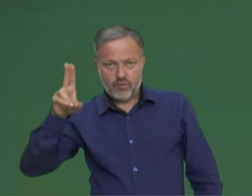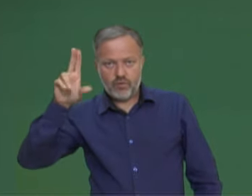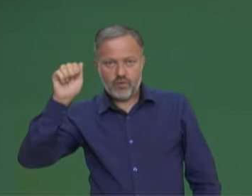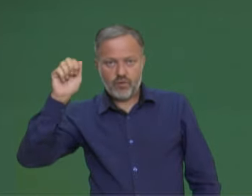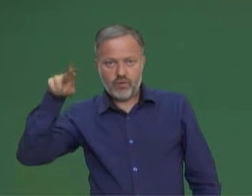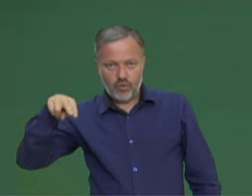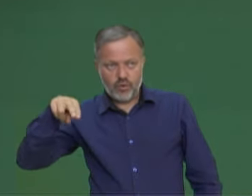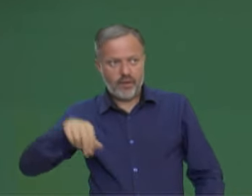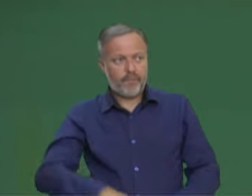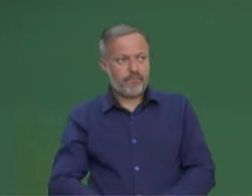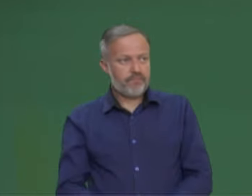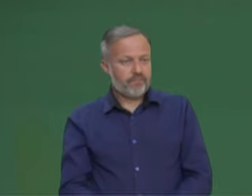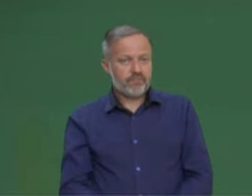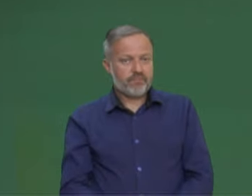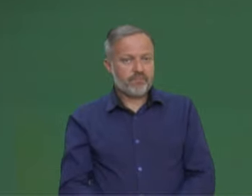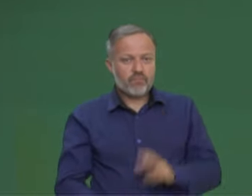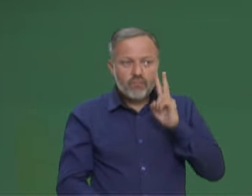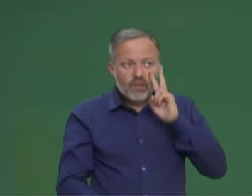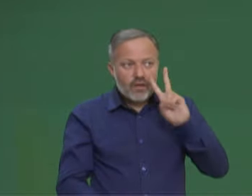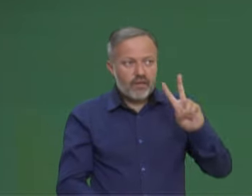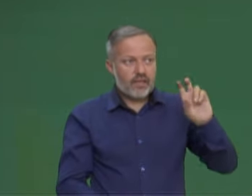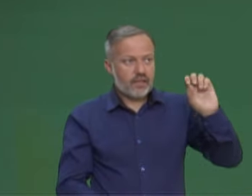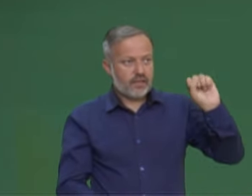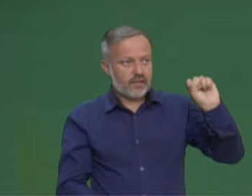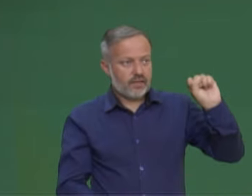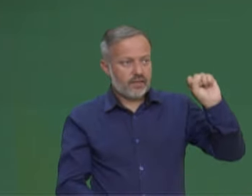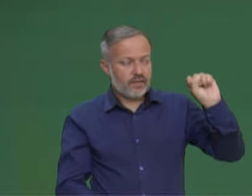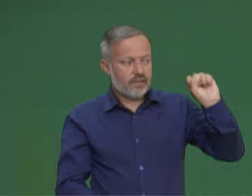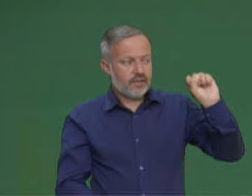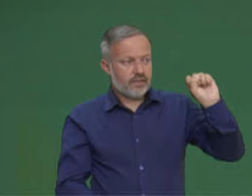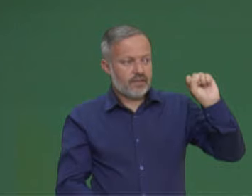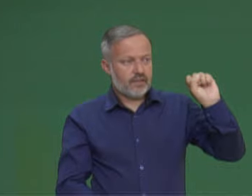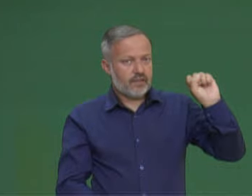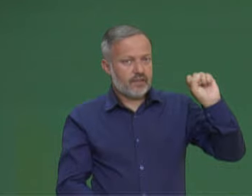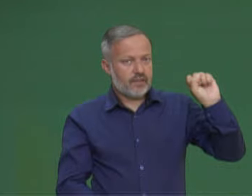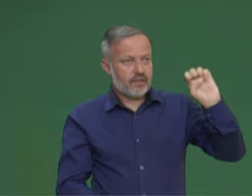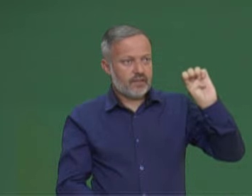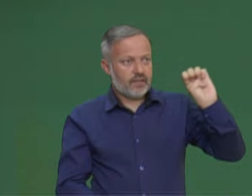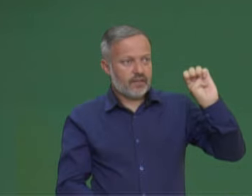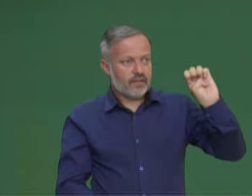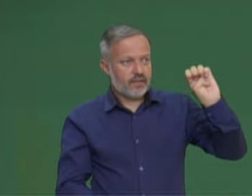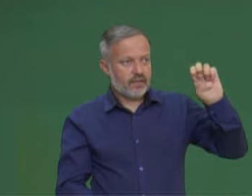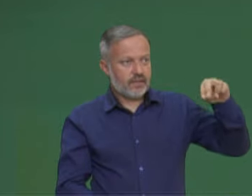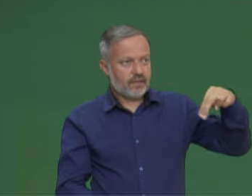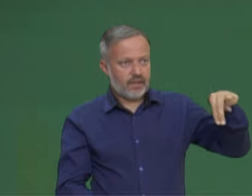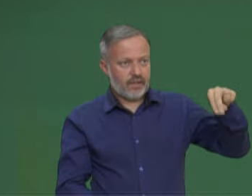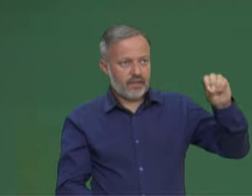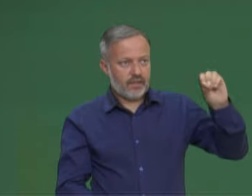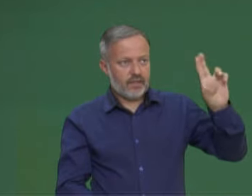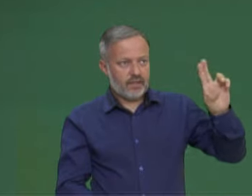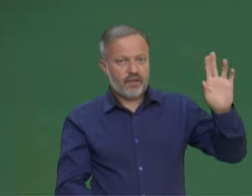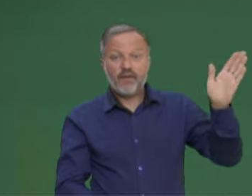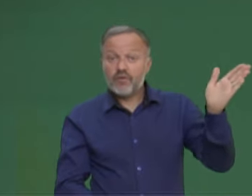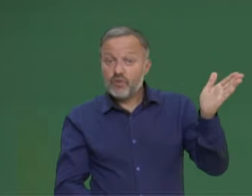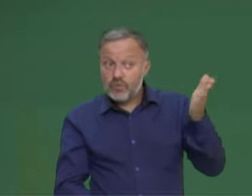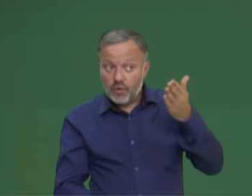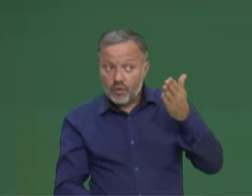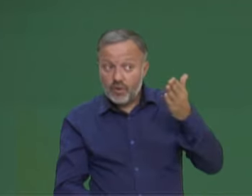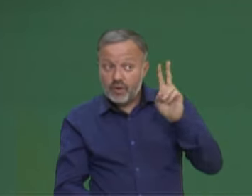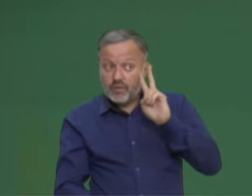senhorita, mas ser apelido. Peraí, professora, mas aqui você utiliza um tratamento formal e coloca um apelido? Como assim?